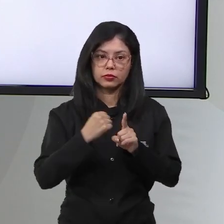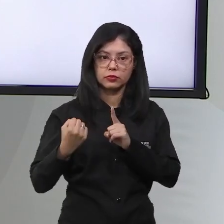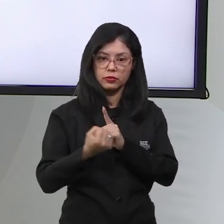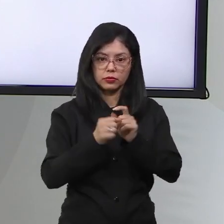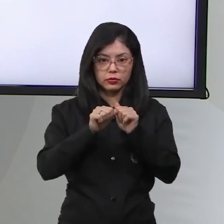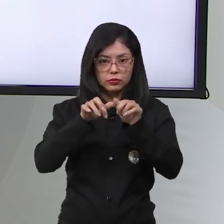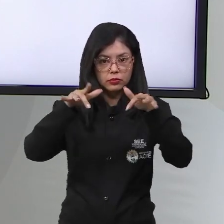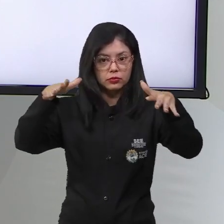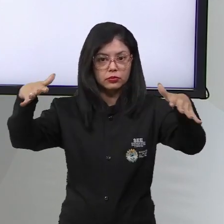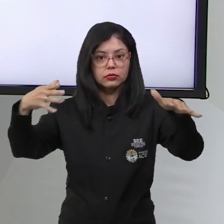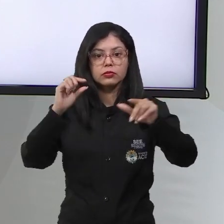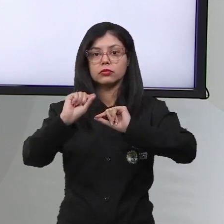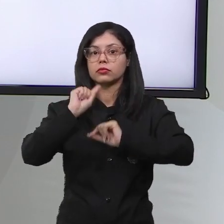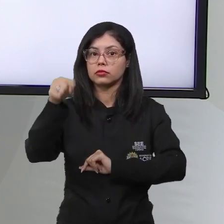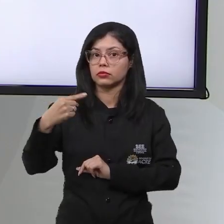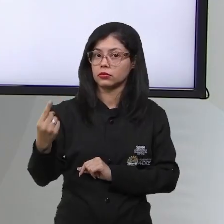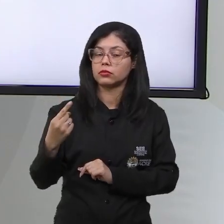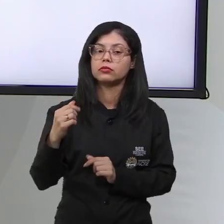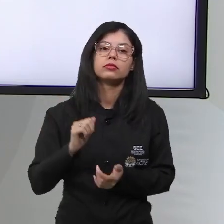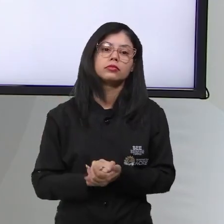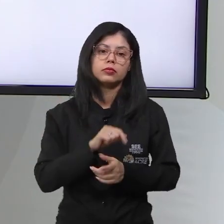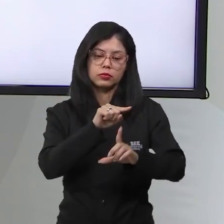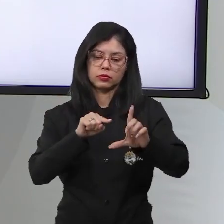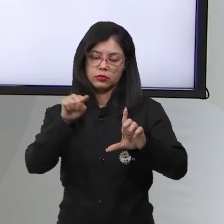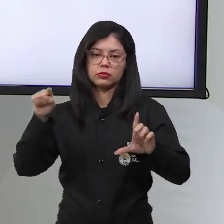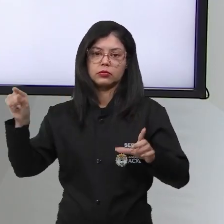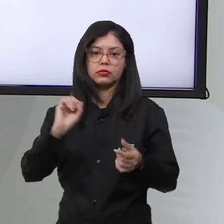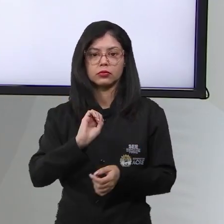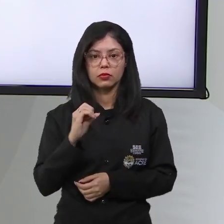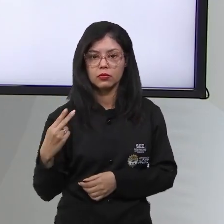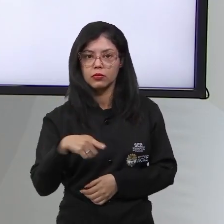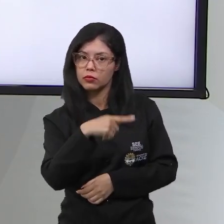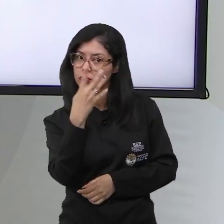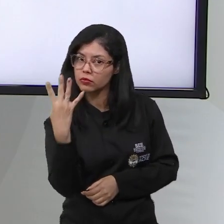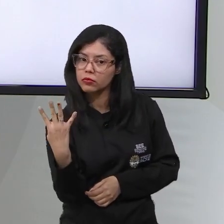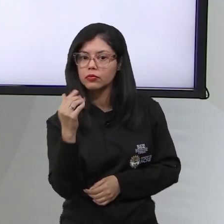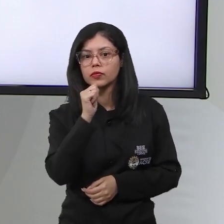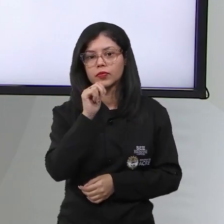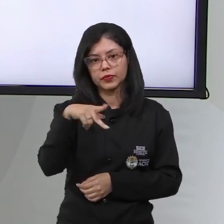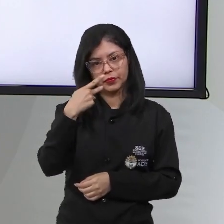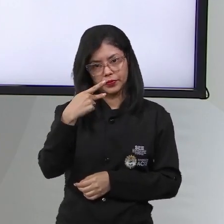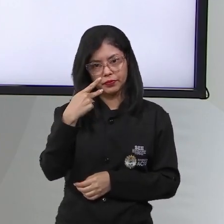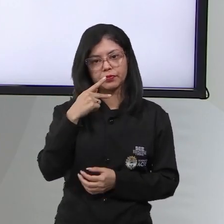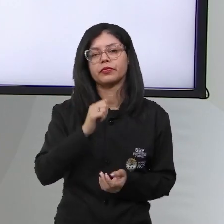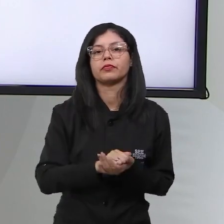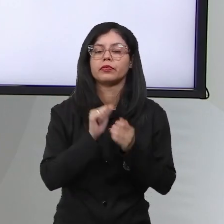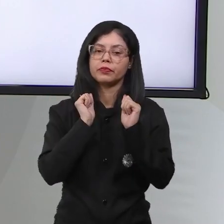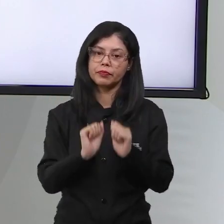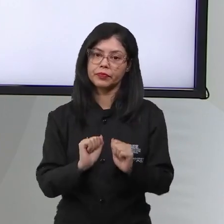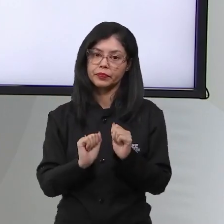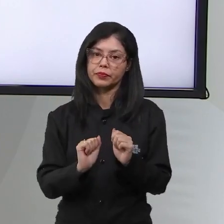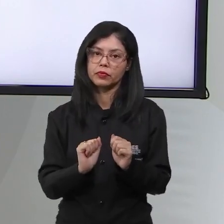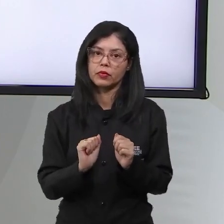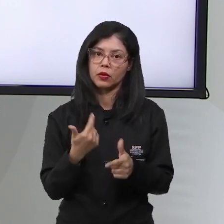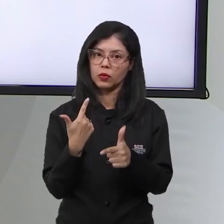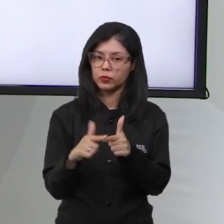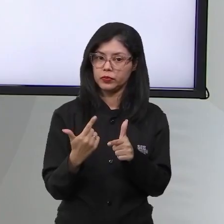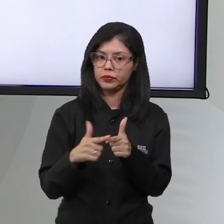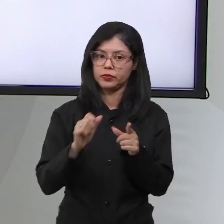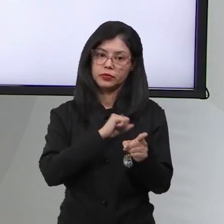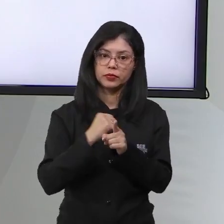social. Aquilo que, estatisticamente ou quantitativamente falando, pode ser um